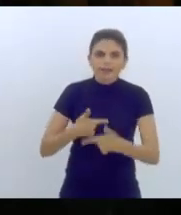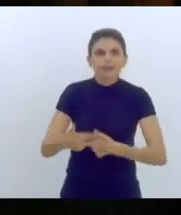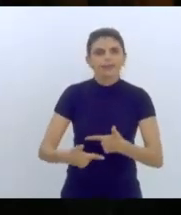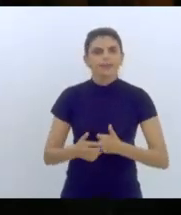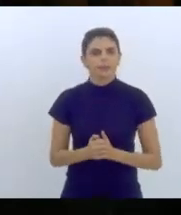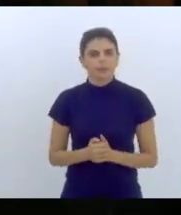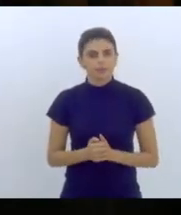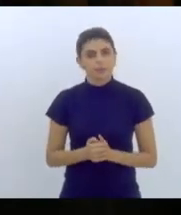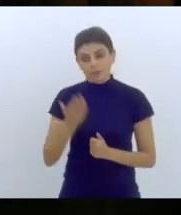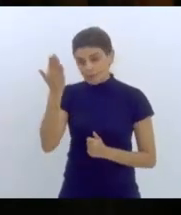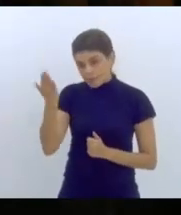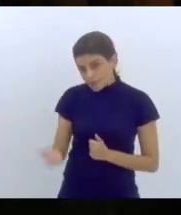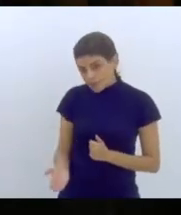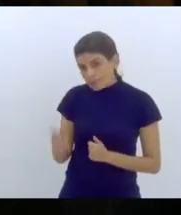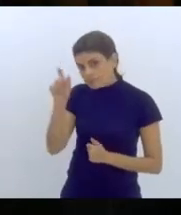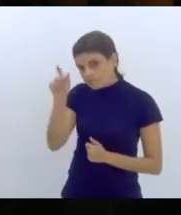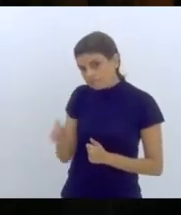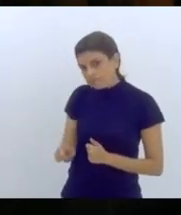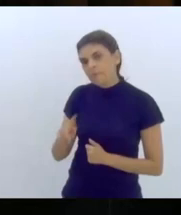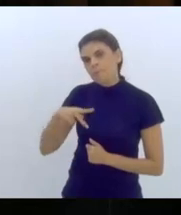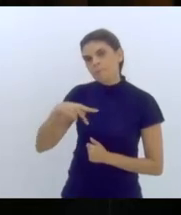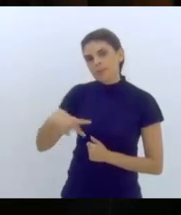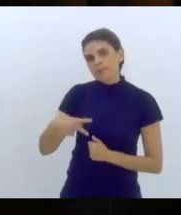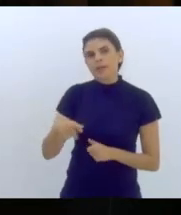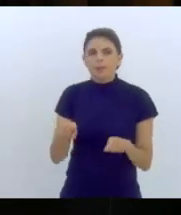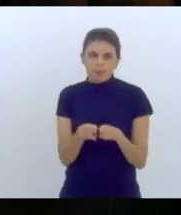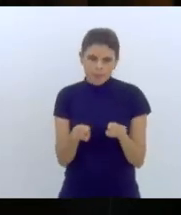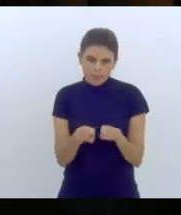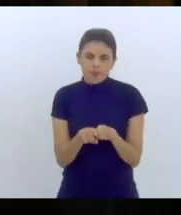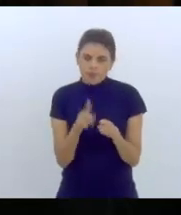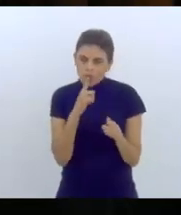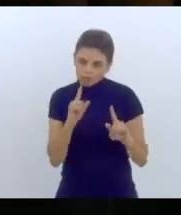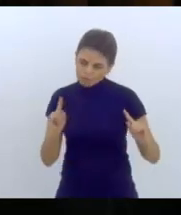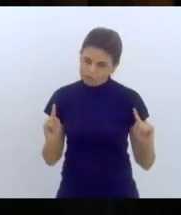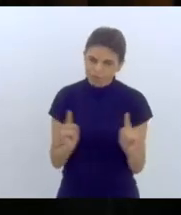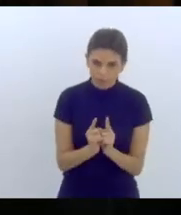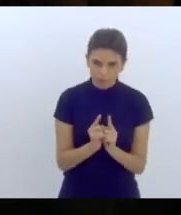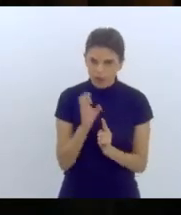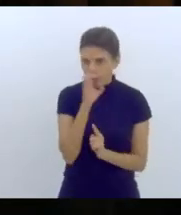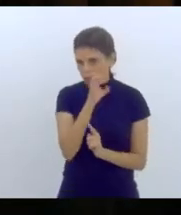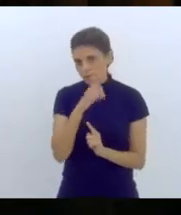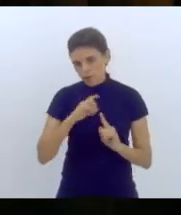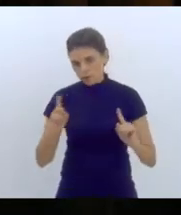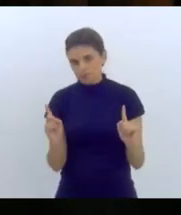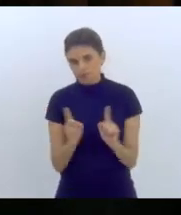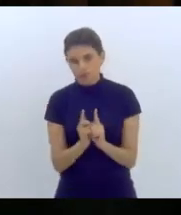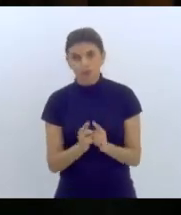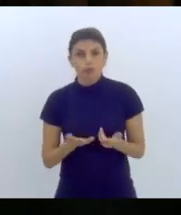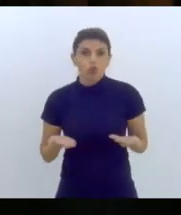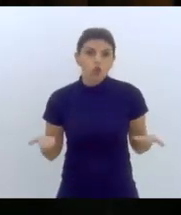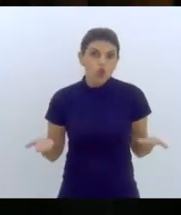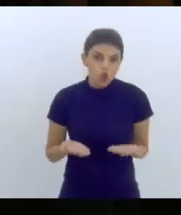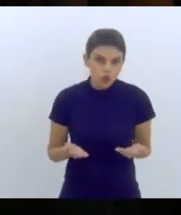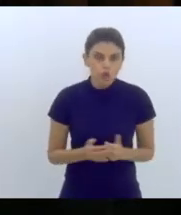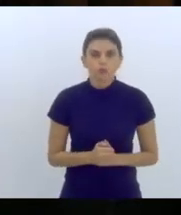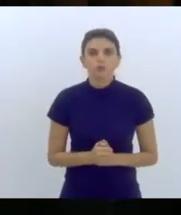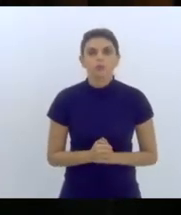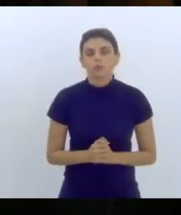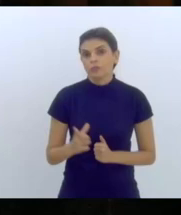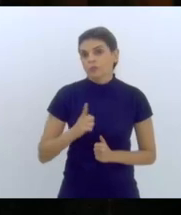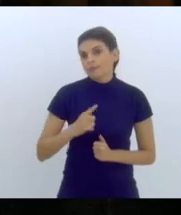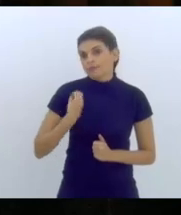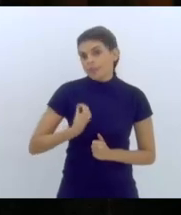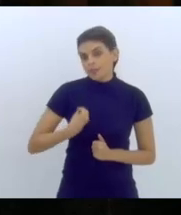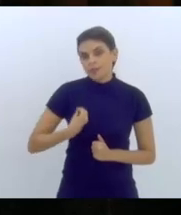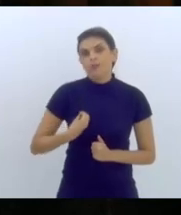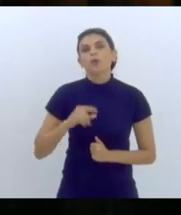aí, senhor presidente, um outro tema que para mim é muito caro, para encerrar... Para concluir, deputado. Exatamente. Hoje, nós tivemos um